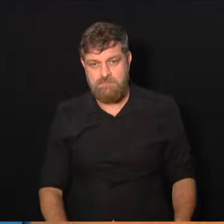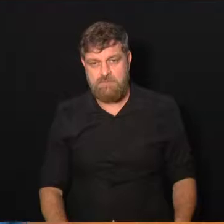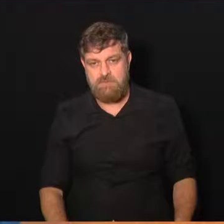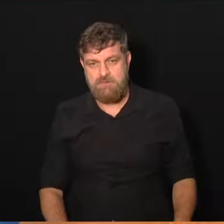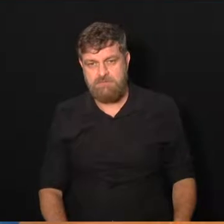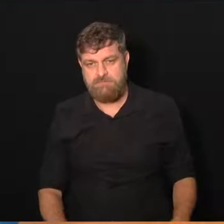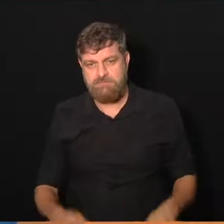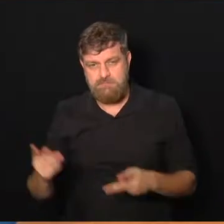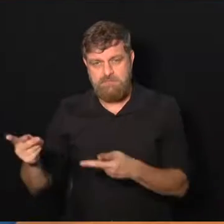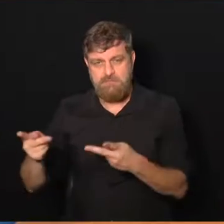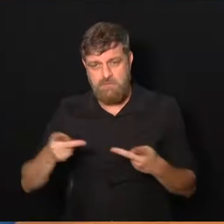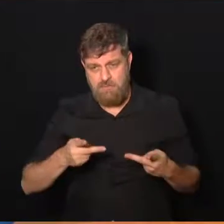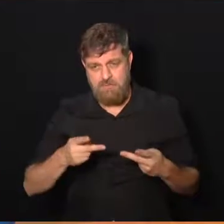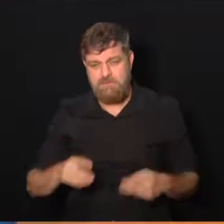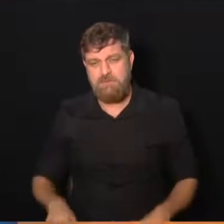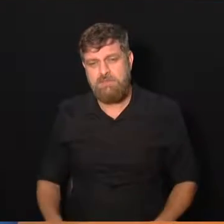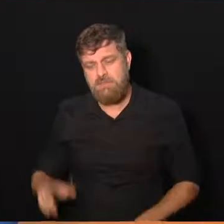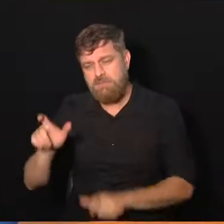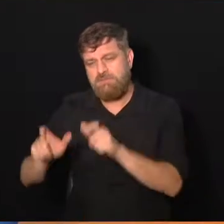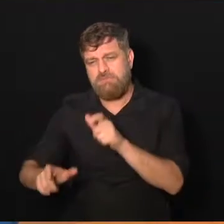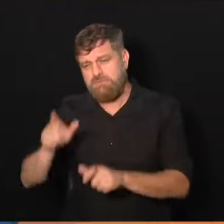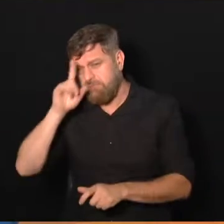clínica